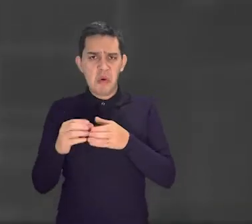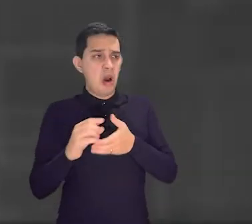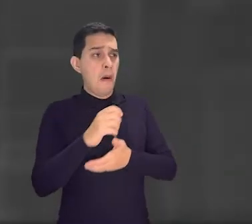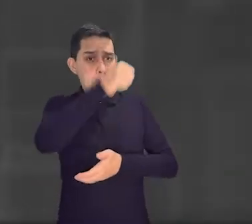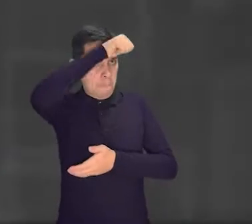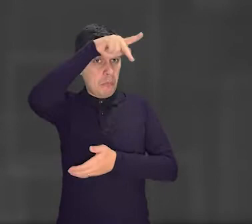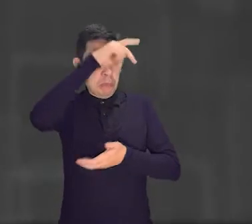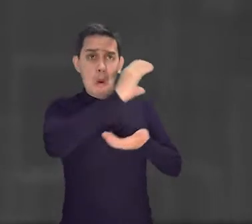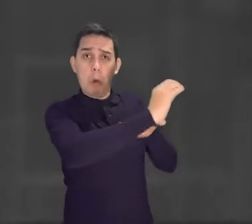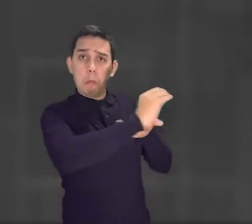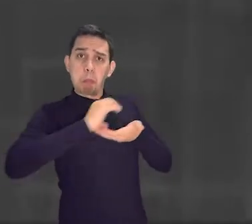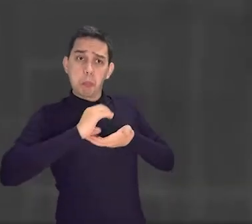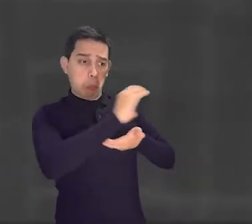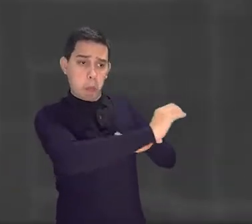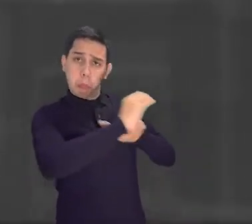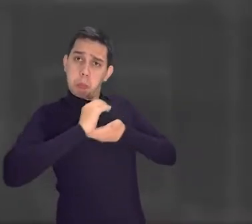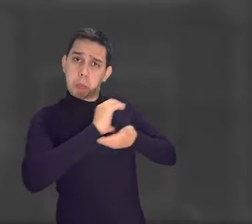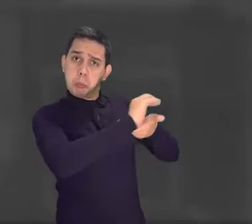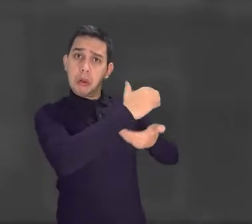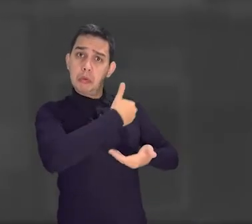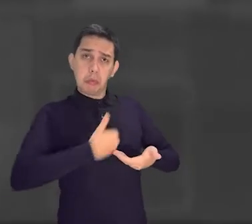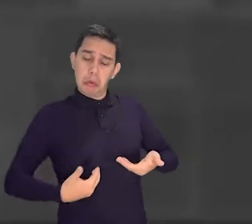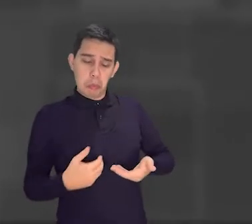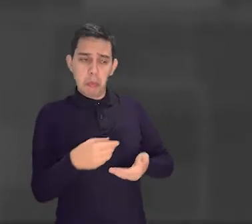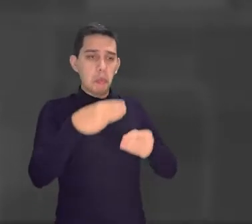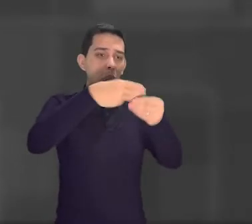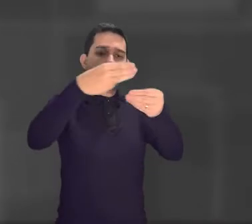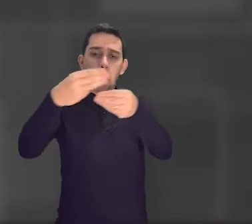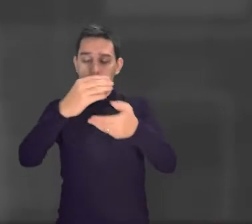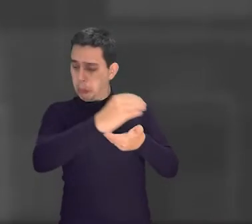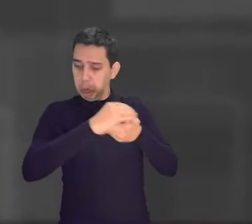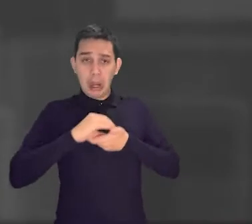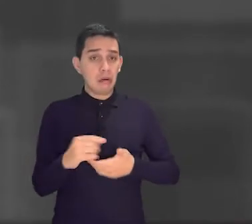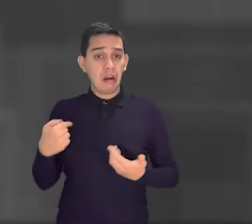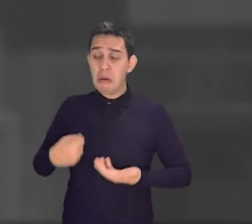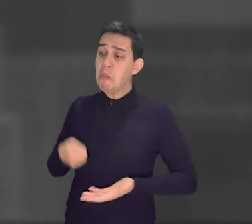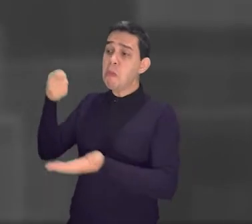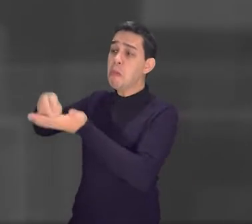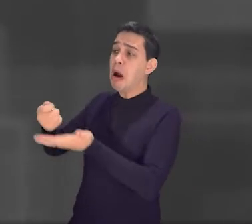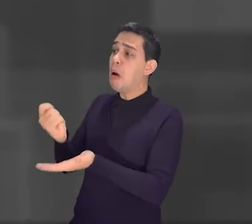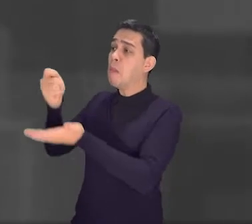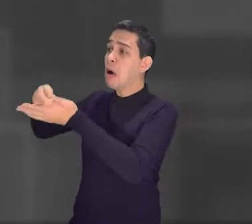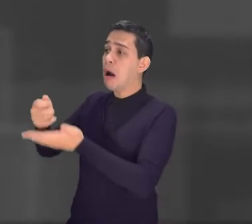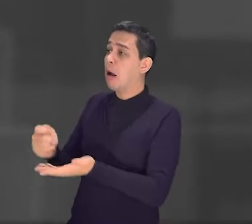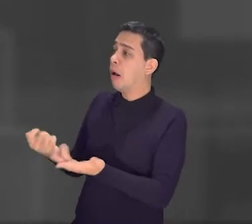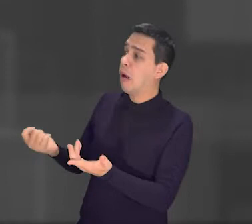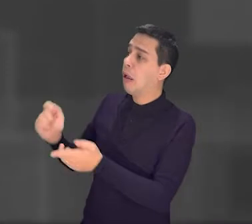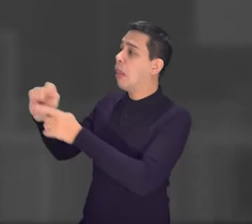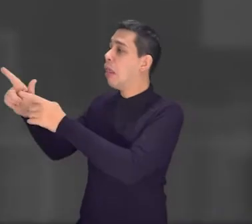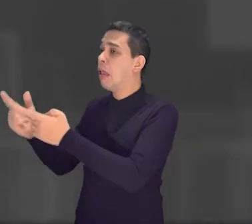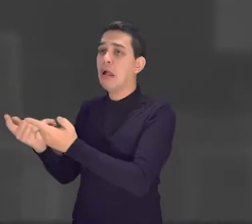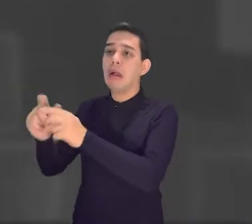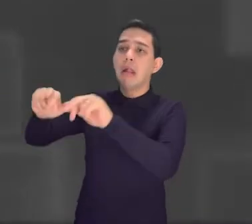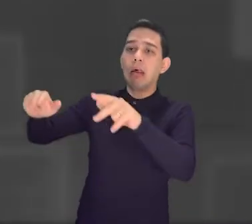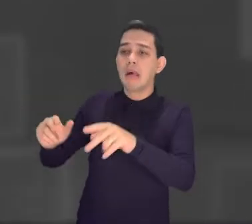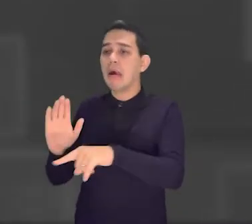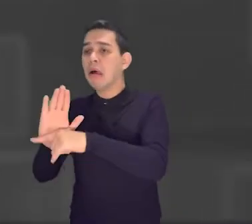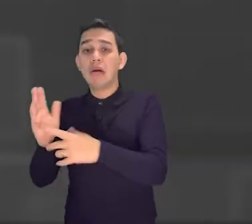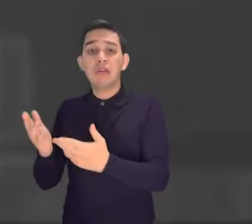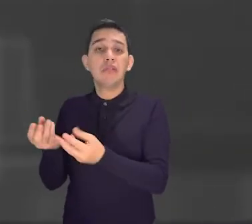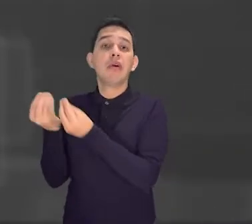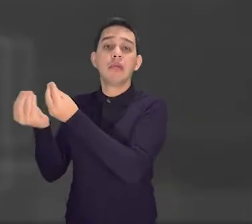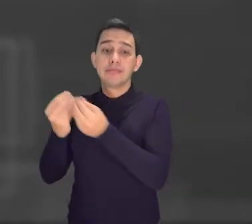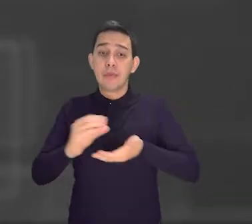recebendo os repasses do governo municipal, que, por sua vez, alega que não realiza